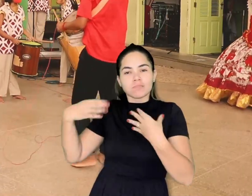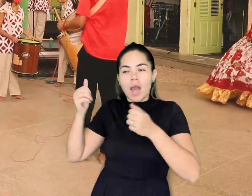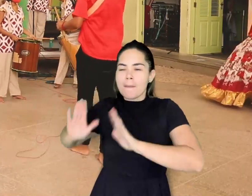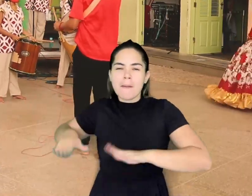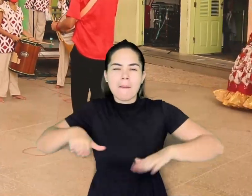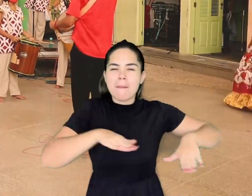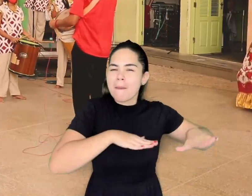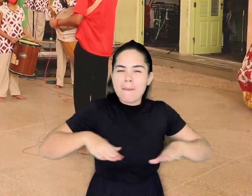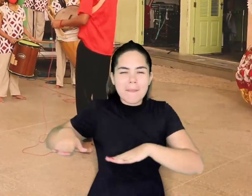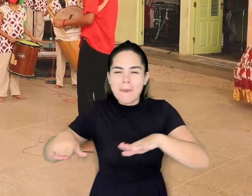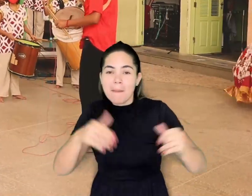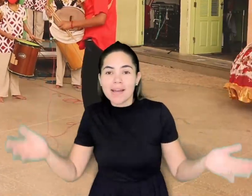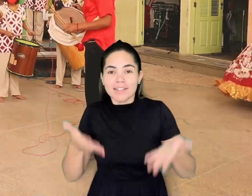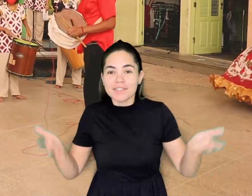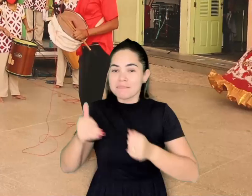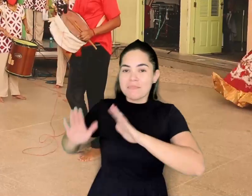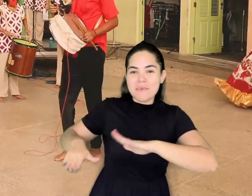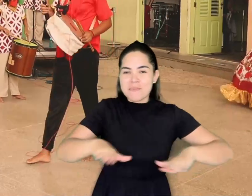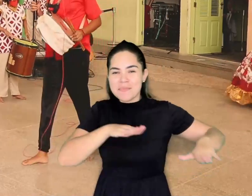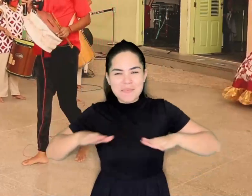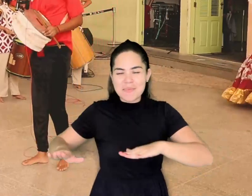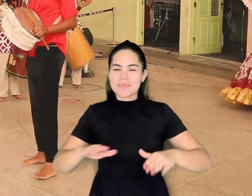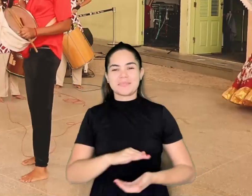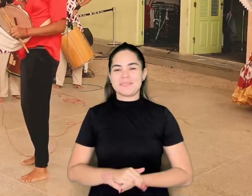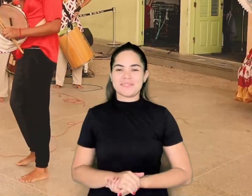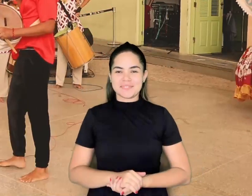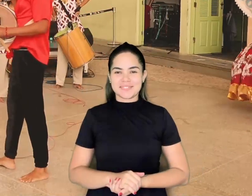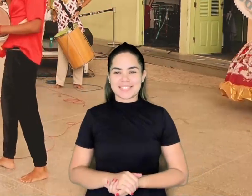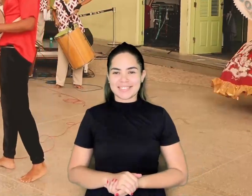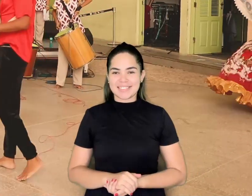hoje. Batucada, batucada, nação!